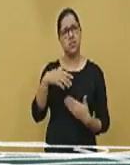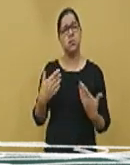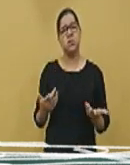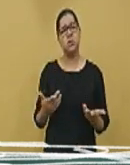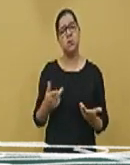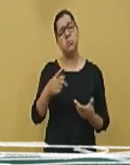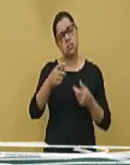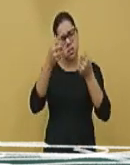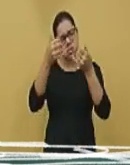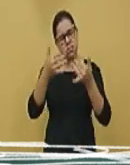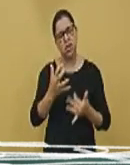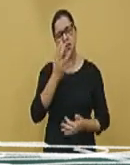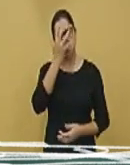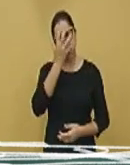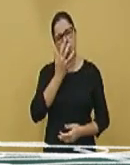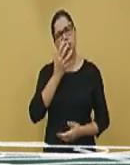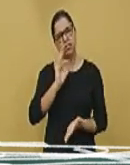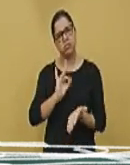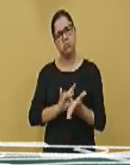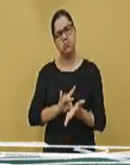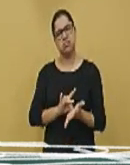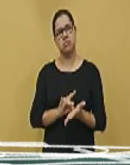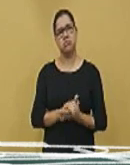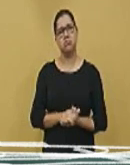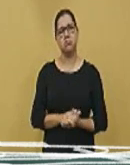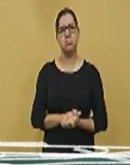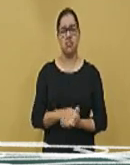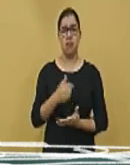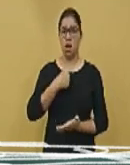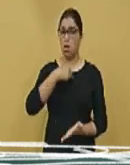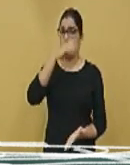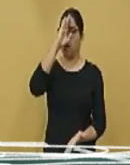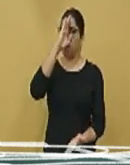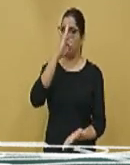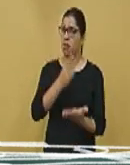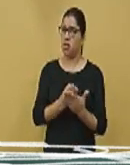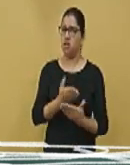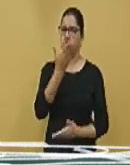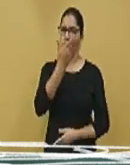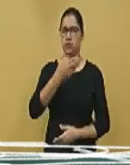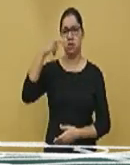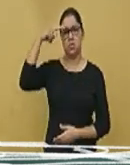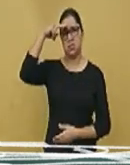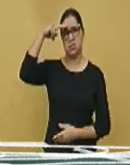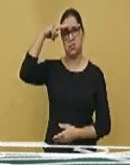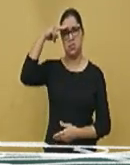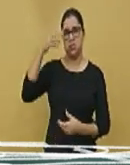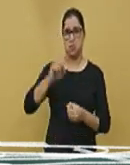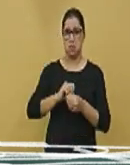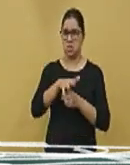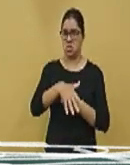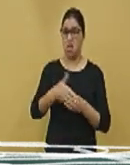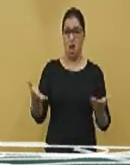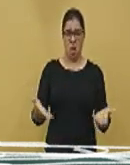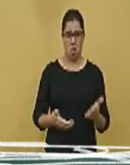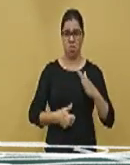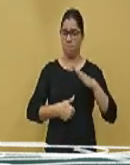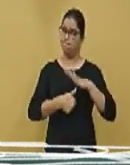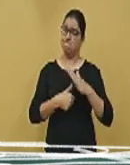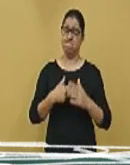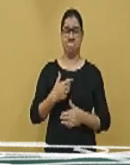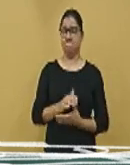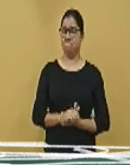franqueza, com sinceridade, porque eu sempre acreditei no senhor enquanto extensionista, mas não como gestor agora.